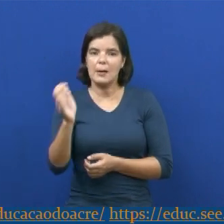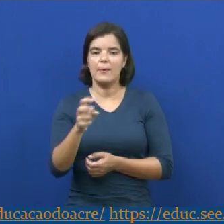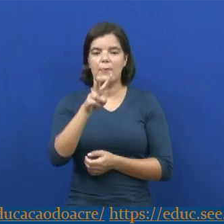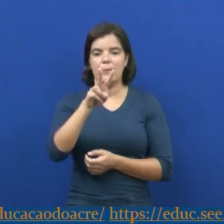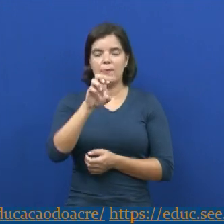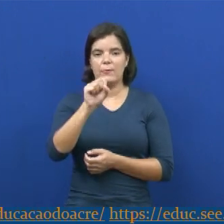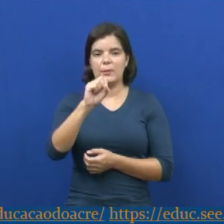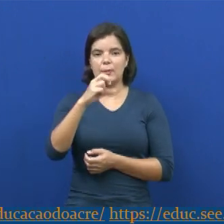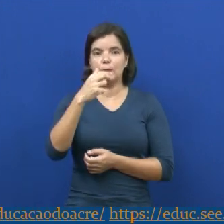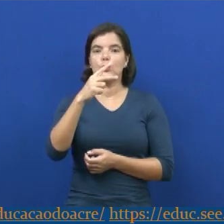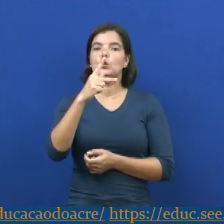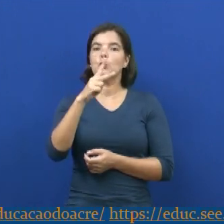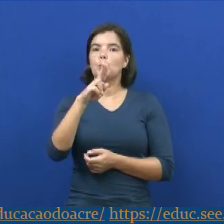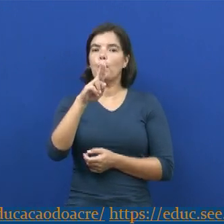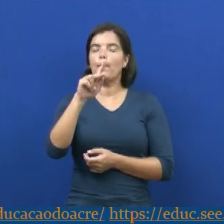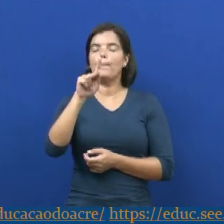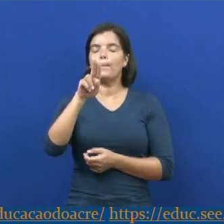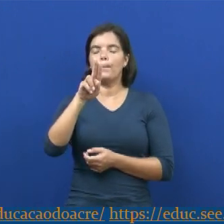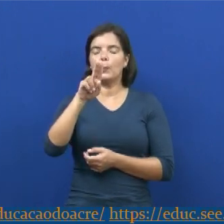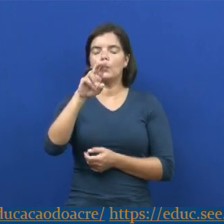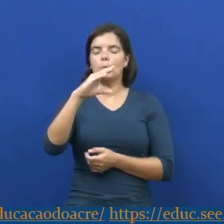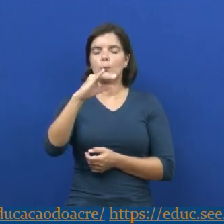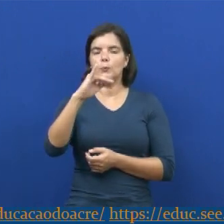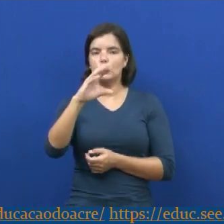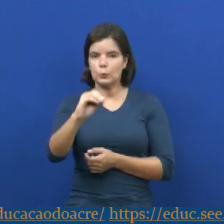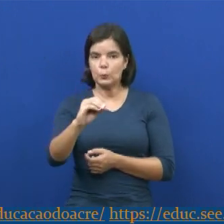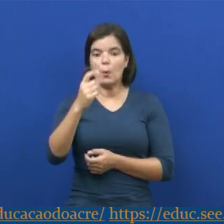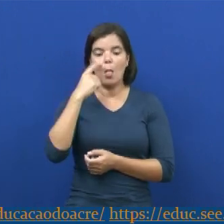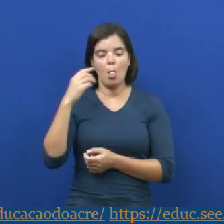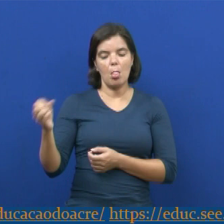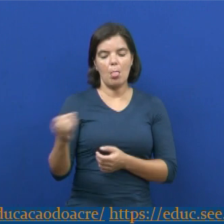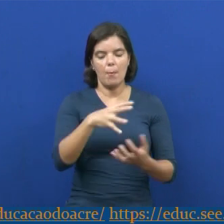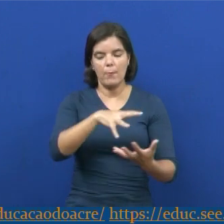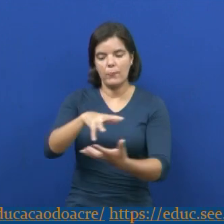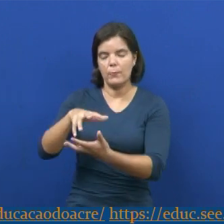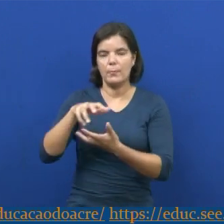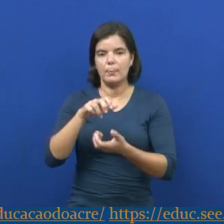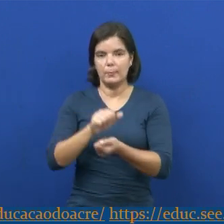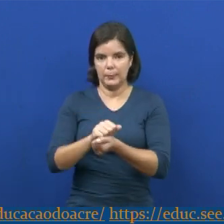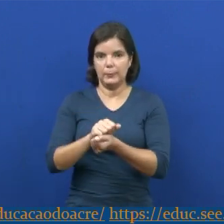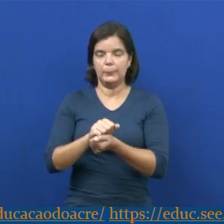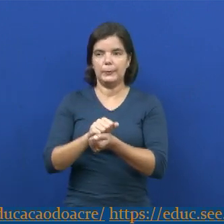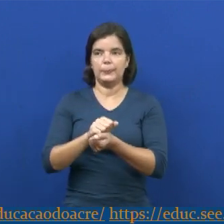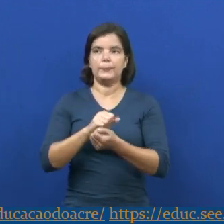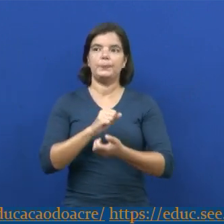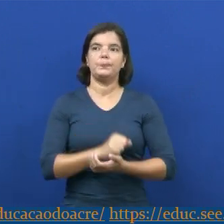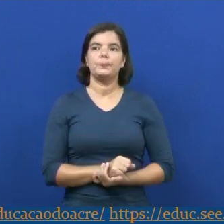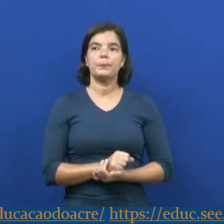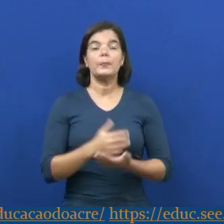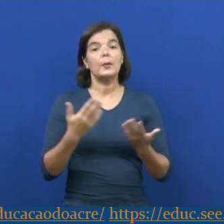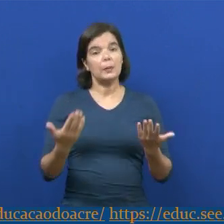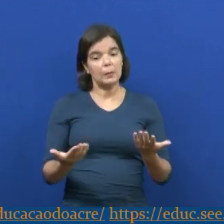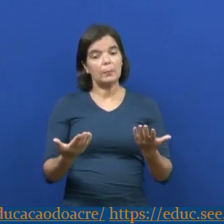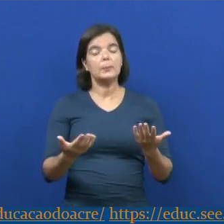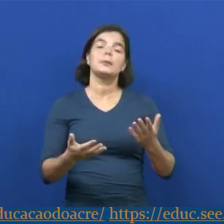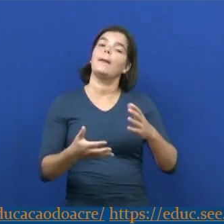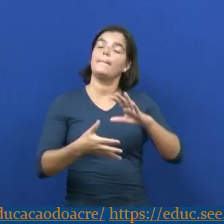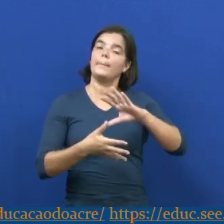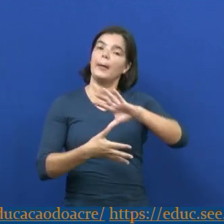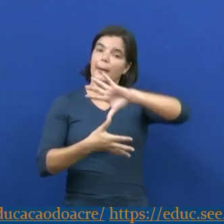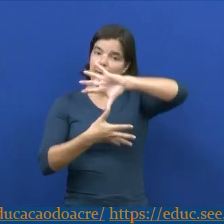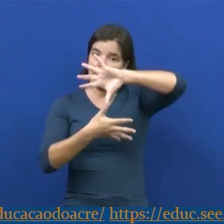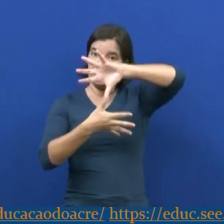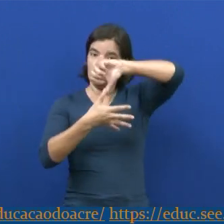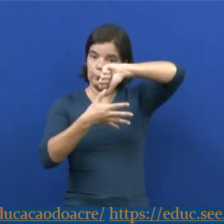diz é um novo mundo. Então, é chamado de continente americano. Tanto a América do Norte, né,